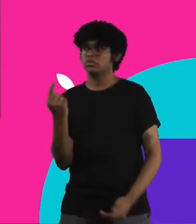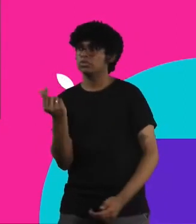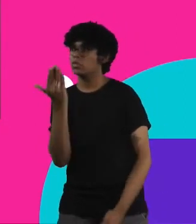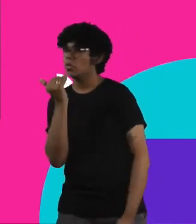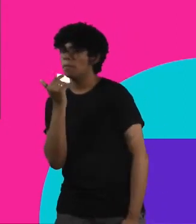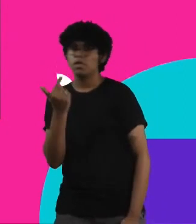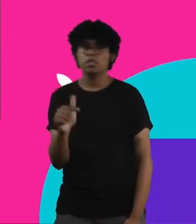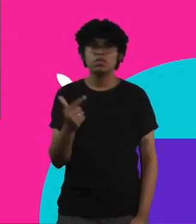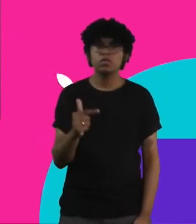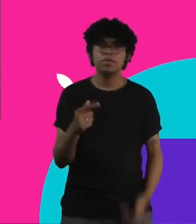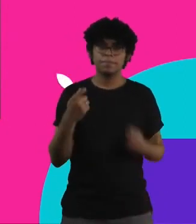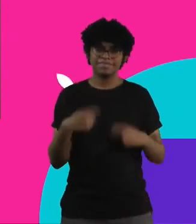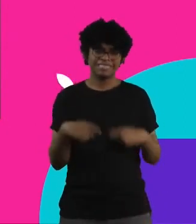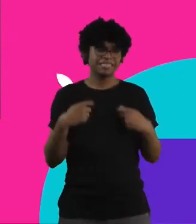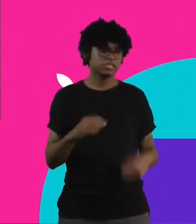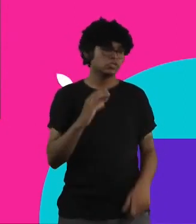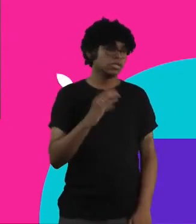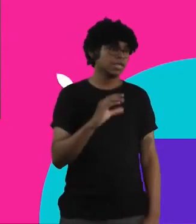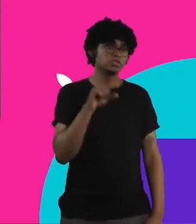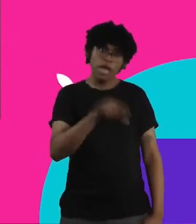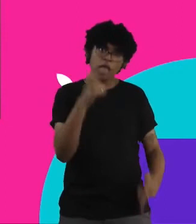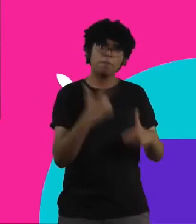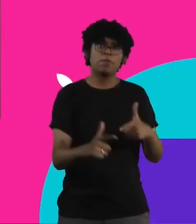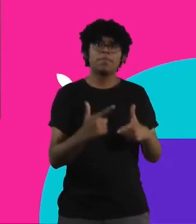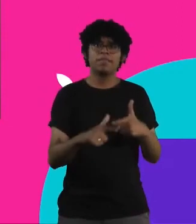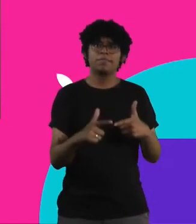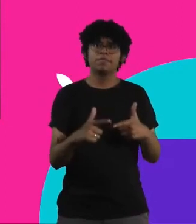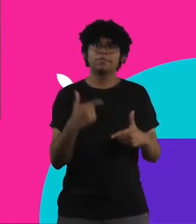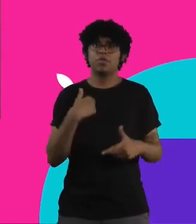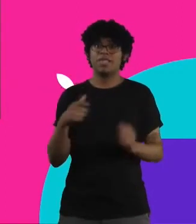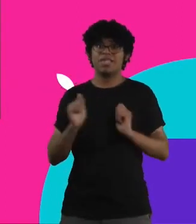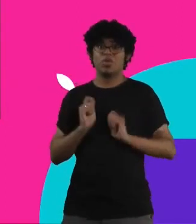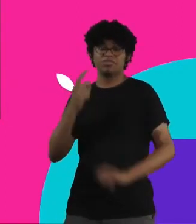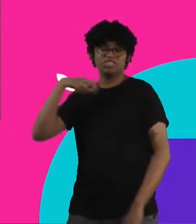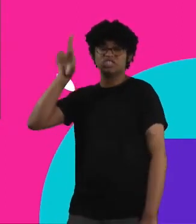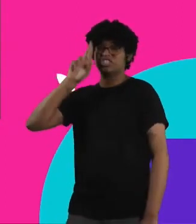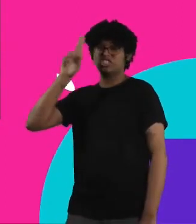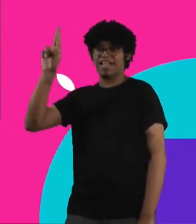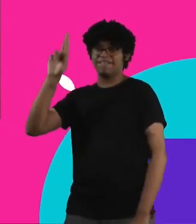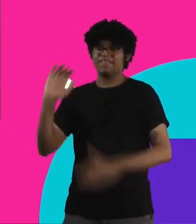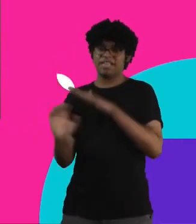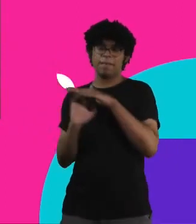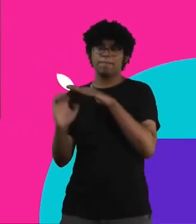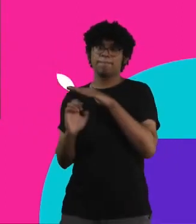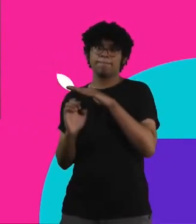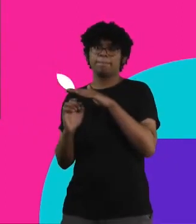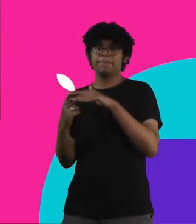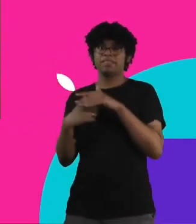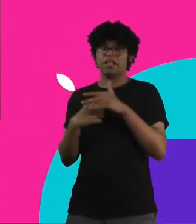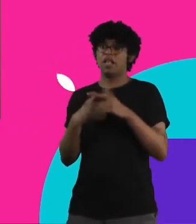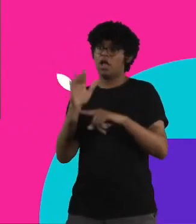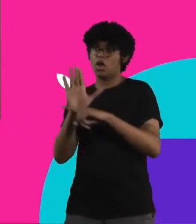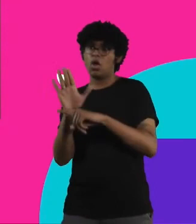e eu precisar usar crédito para comer. Então, na verdade, eu, como chefe do executivo, eu teria que primar que minha população tivesse